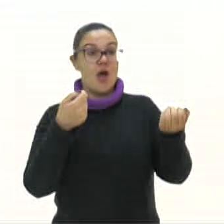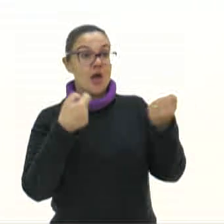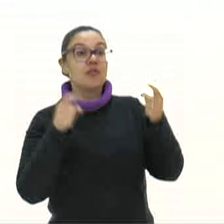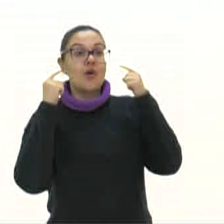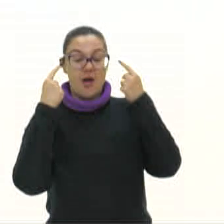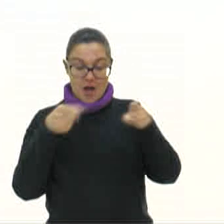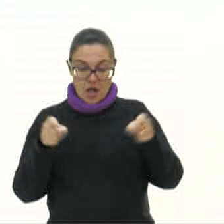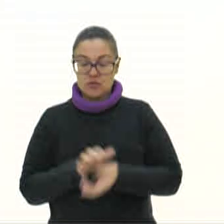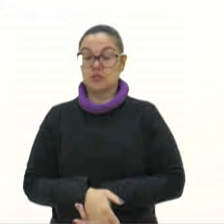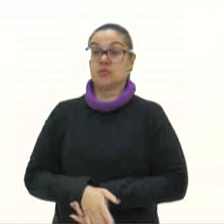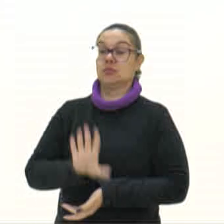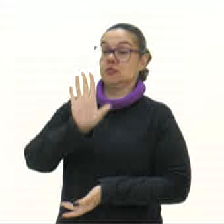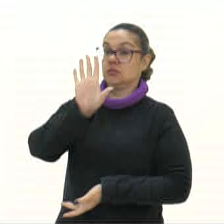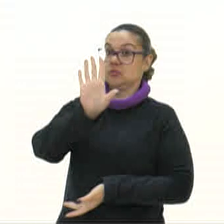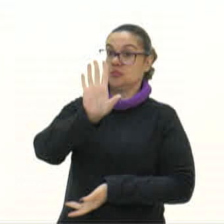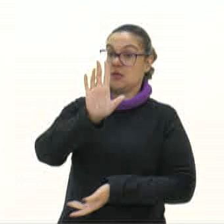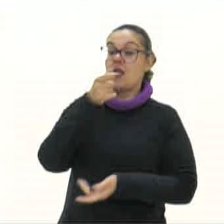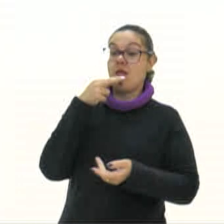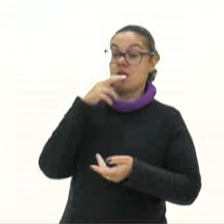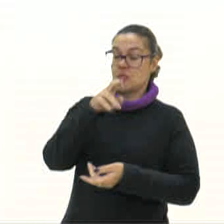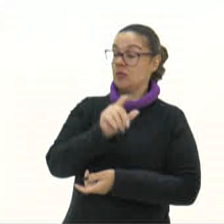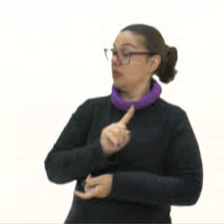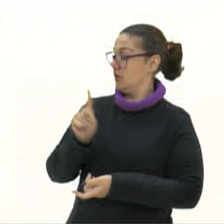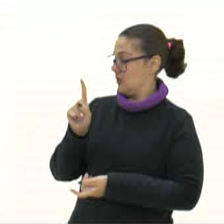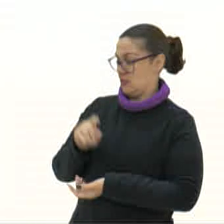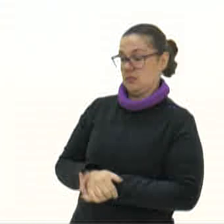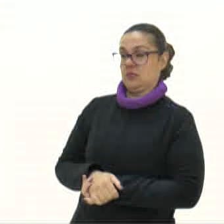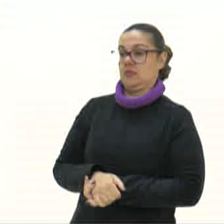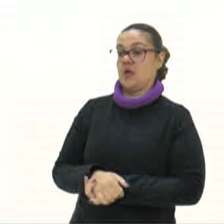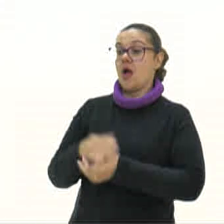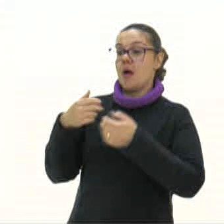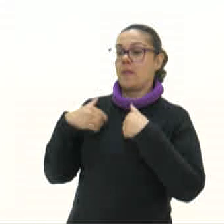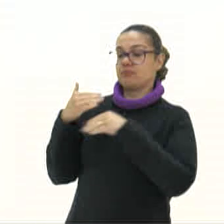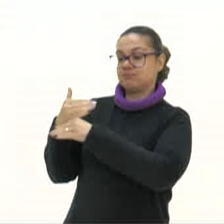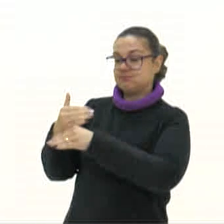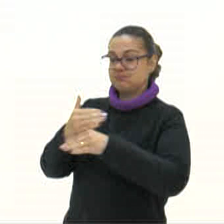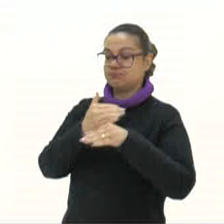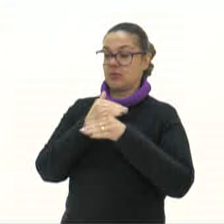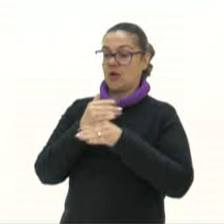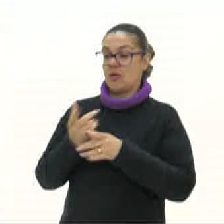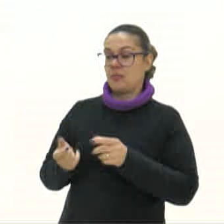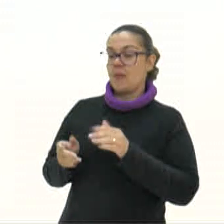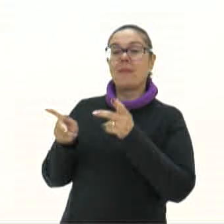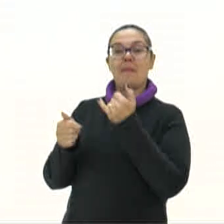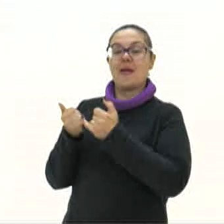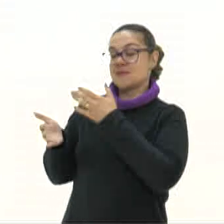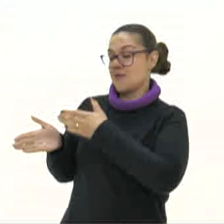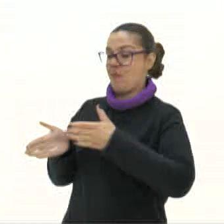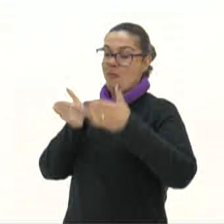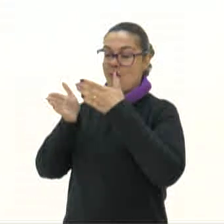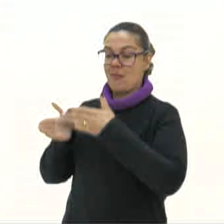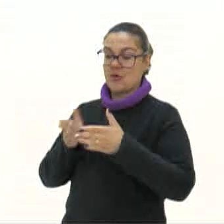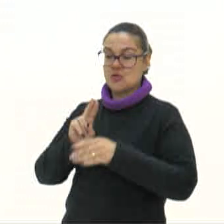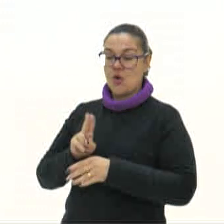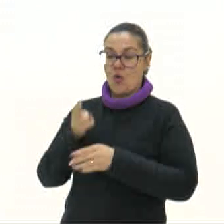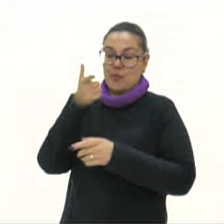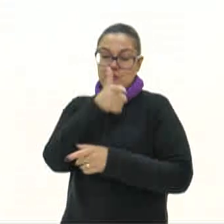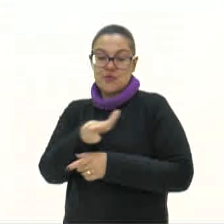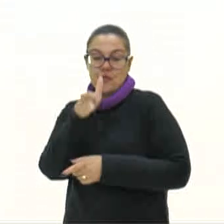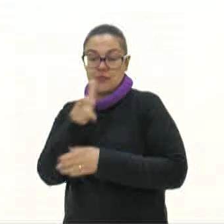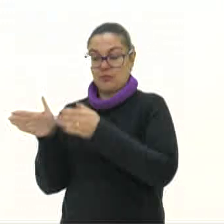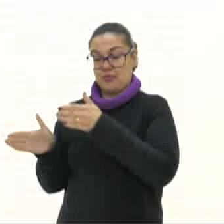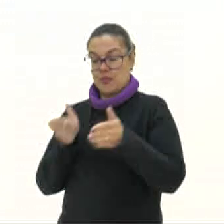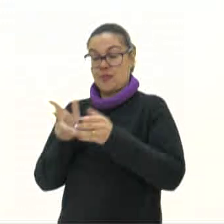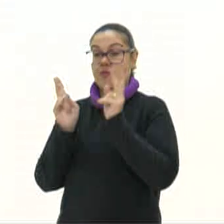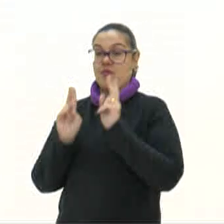rádio? O Gil continua respondendo dizendo o seguinte: não, para estabelecer uma linha de montagem ou estabelecer uma reprodução do